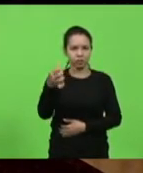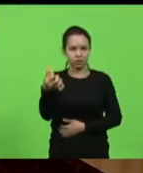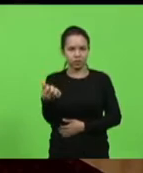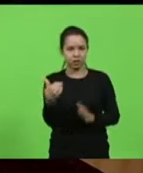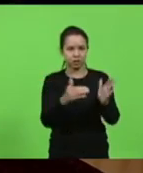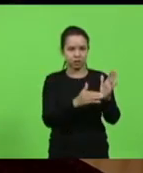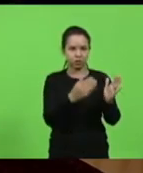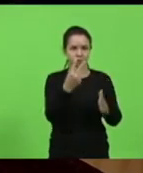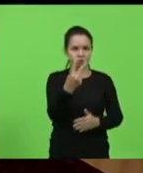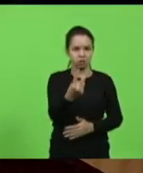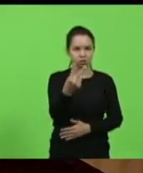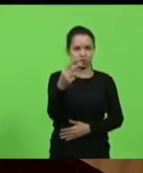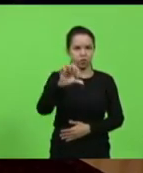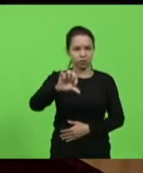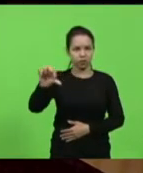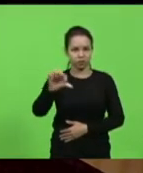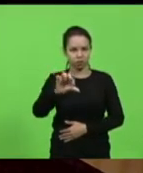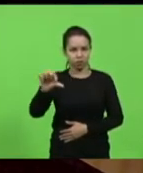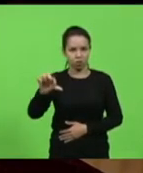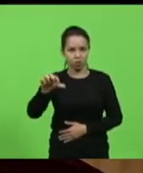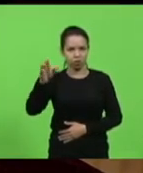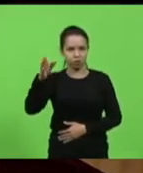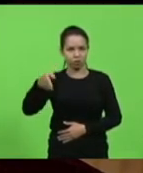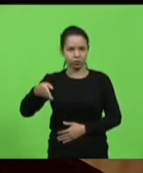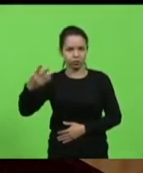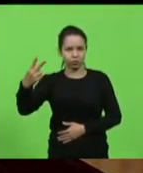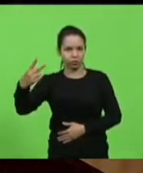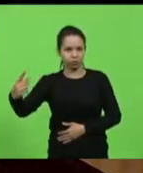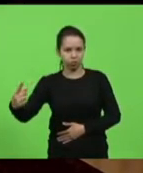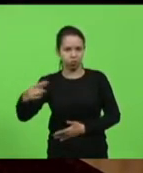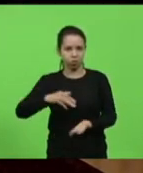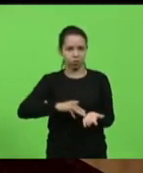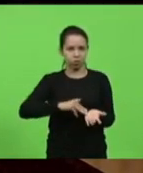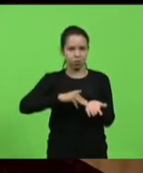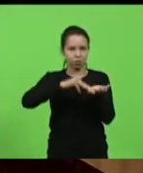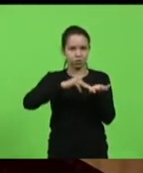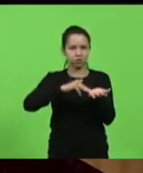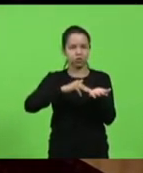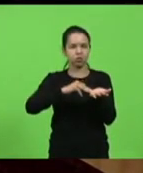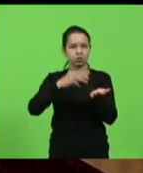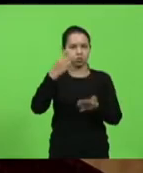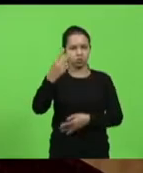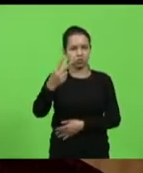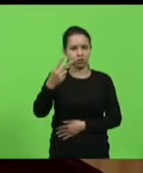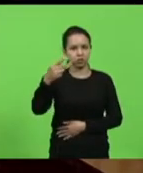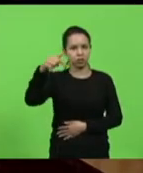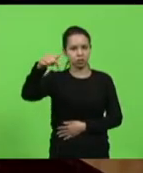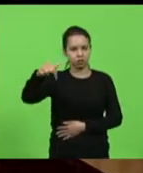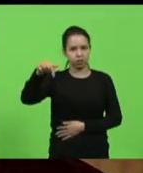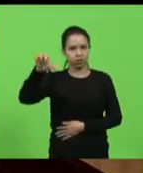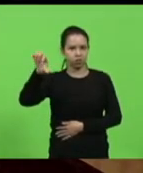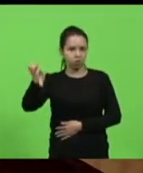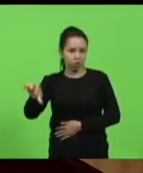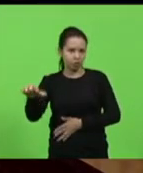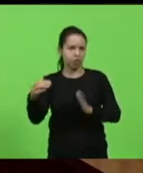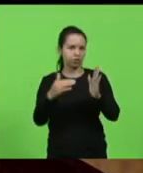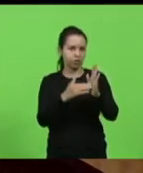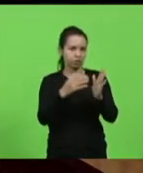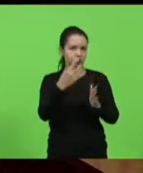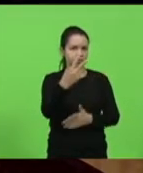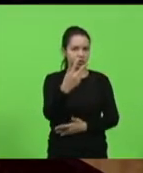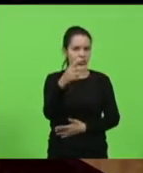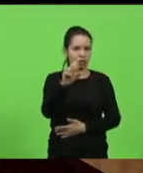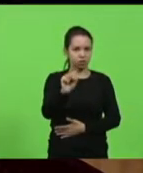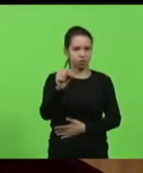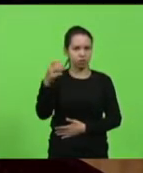299-2021. As moções 279 a 284 de